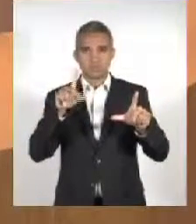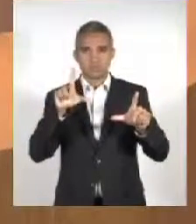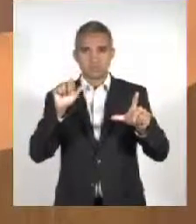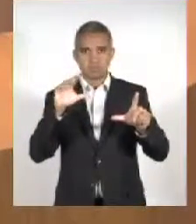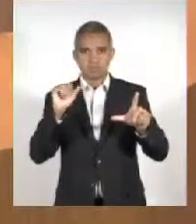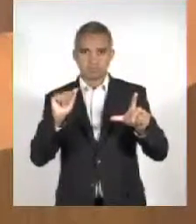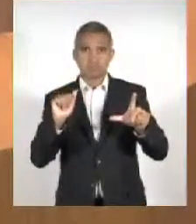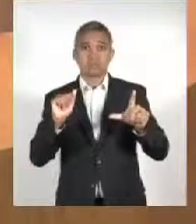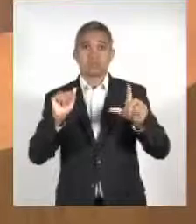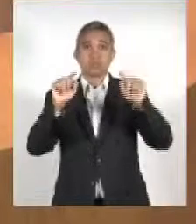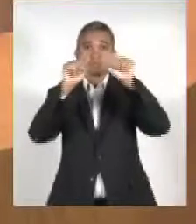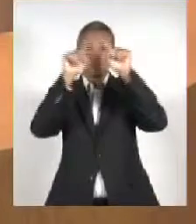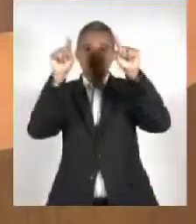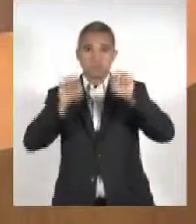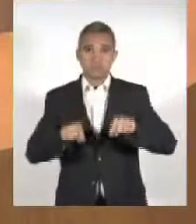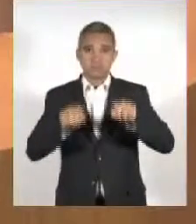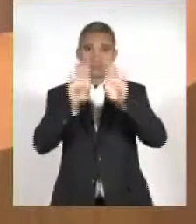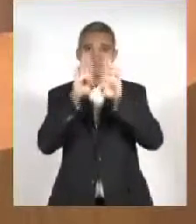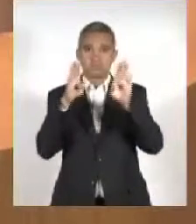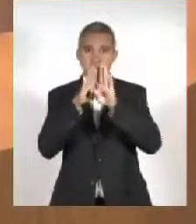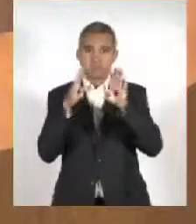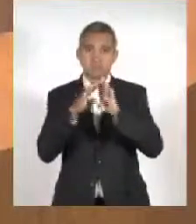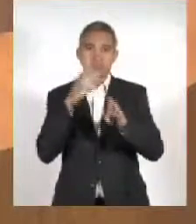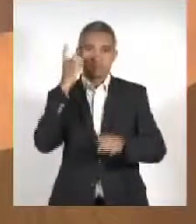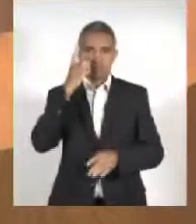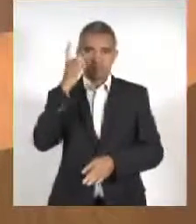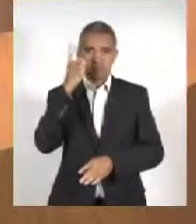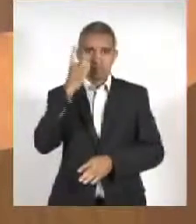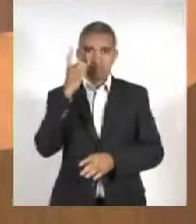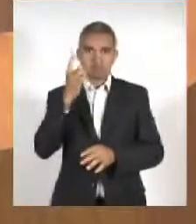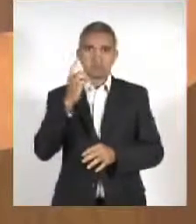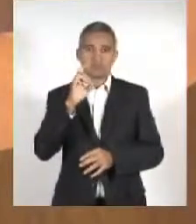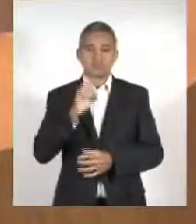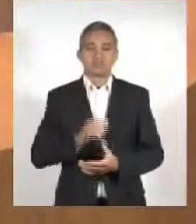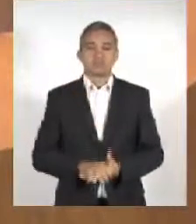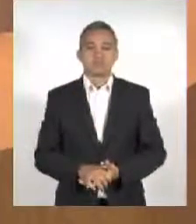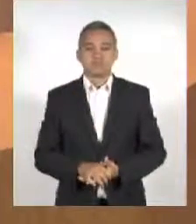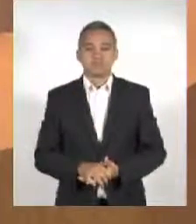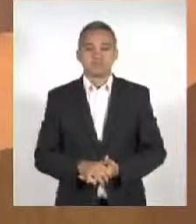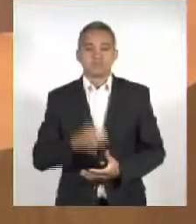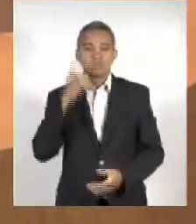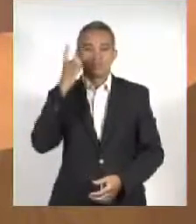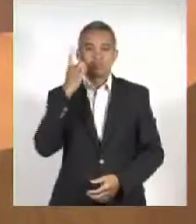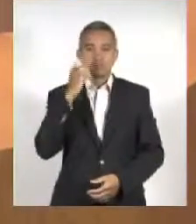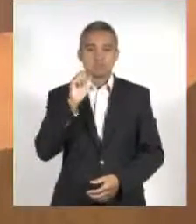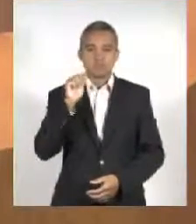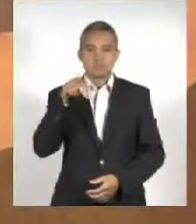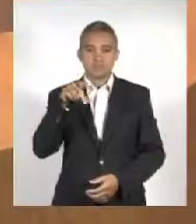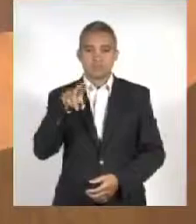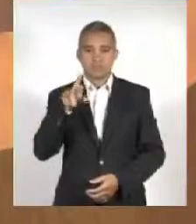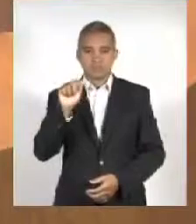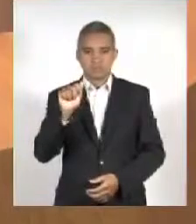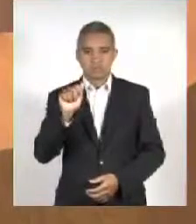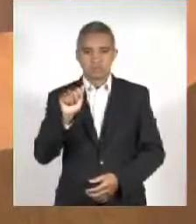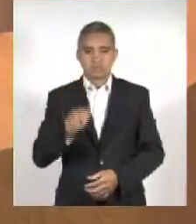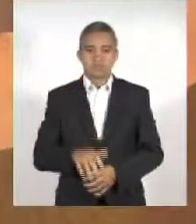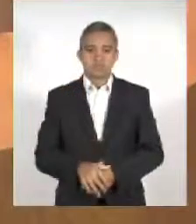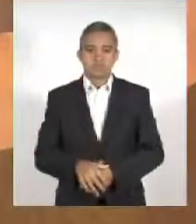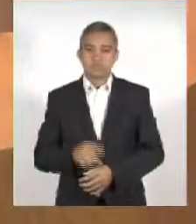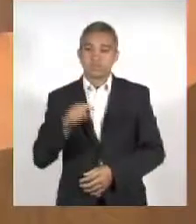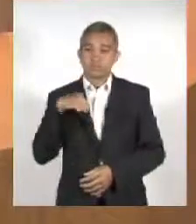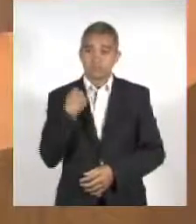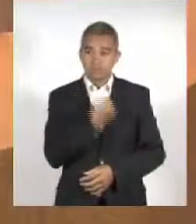gabinetes, objetivando assim inclusão e acessibilidade. Deputada Andréia Murá, para